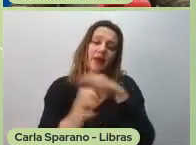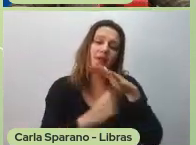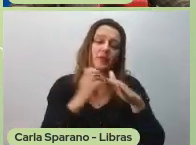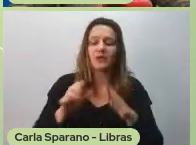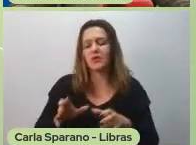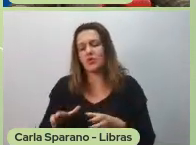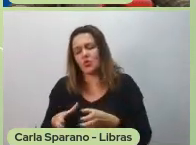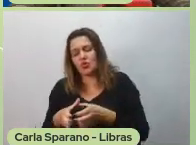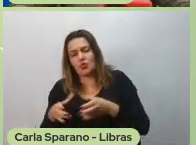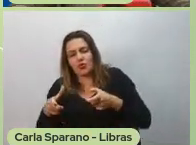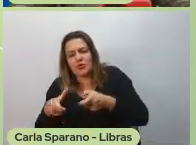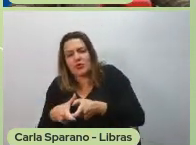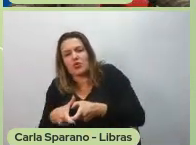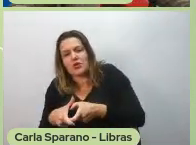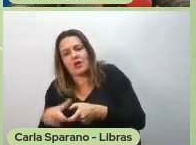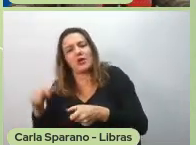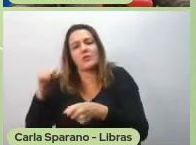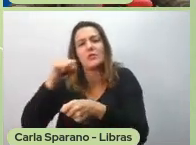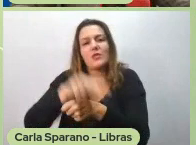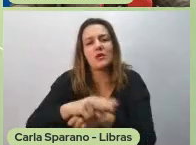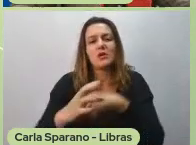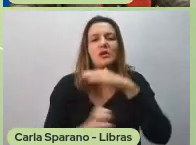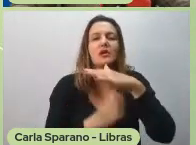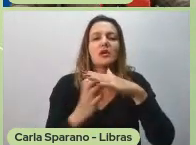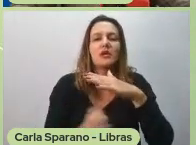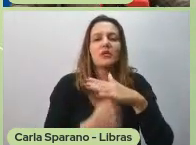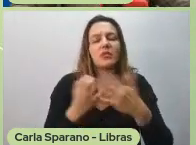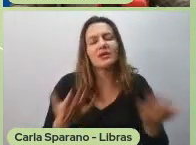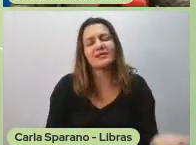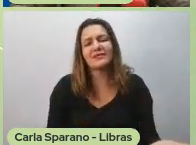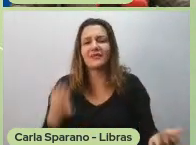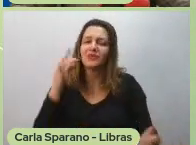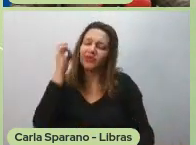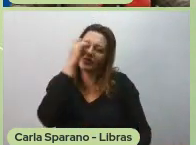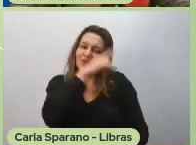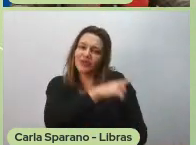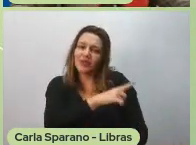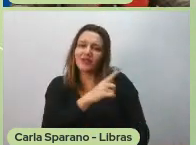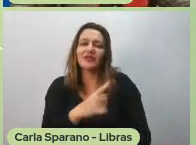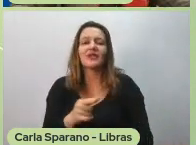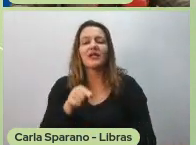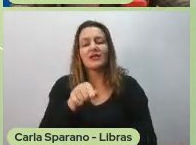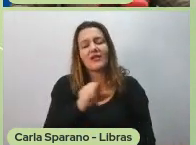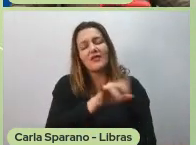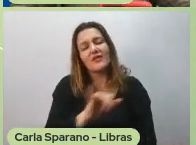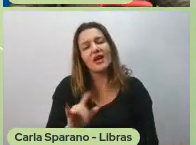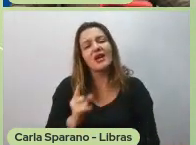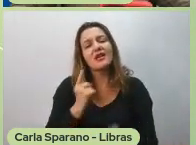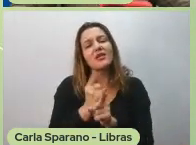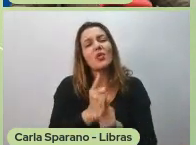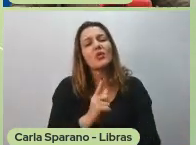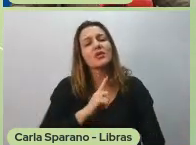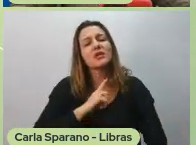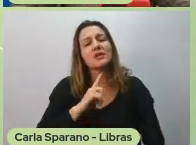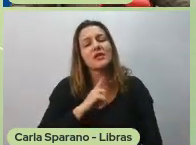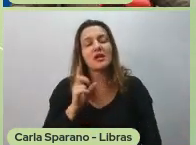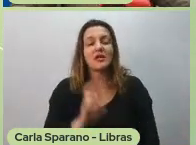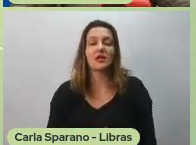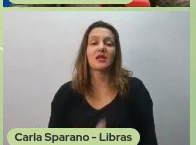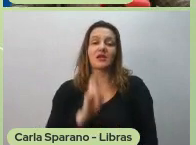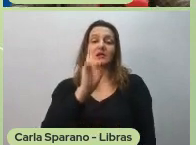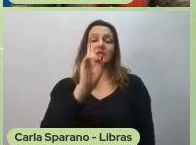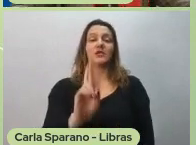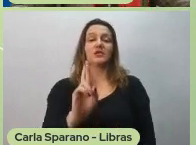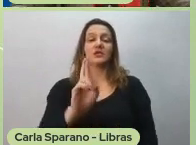vão encontrar, ou dificilmente vão encontrar, representatividade nas lideranças.